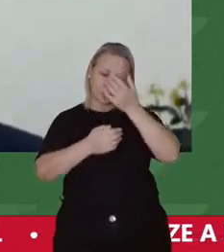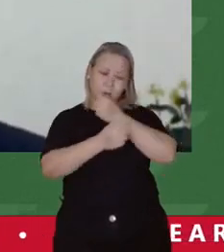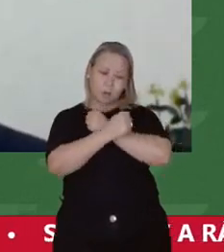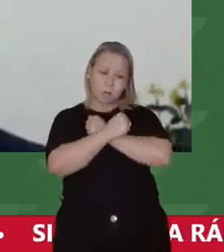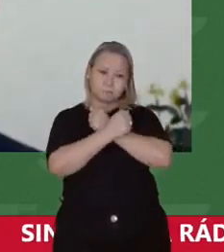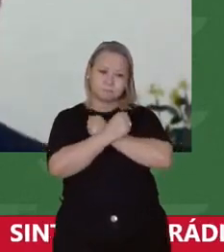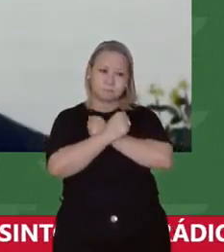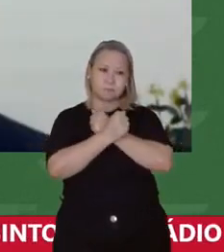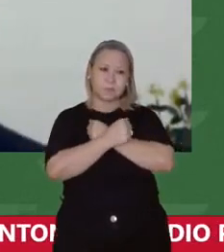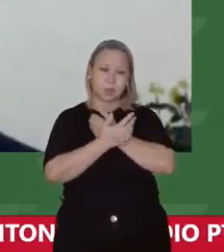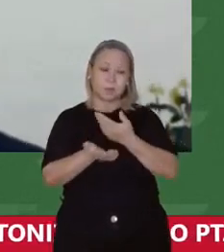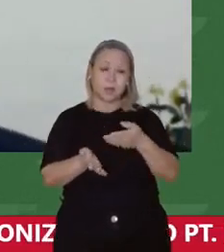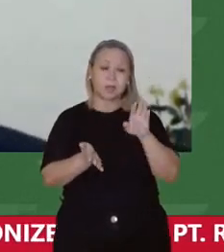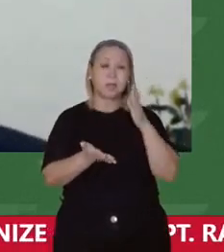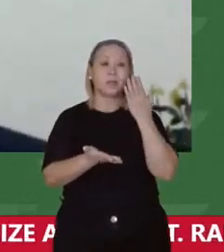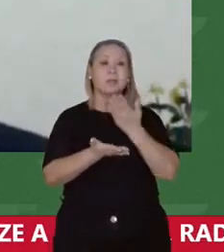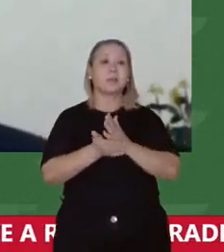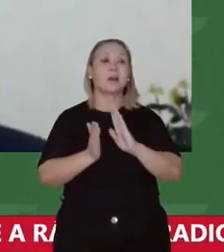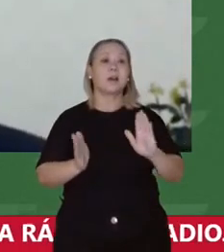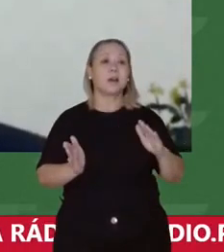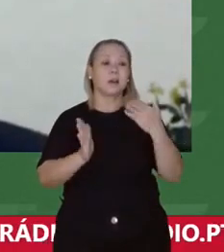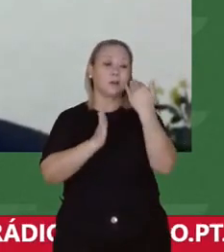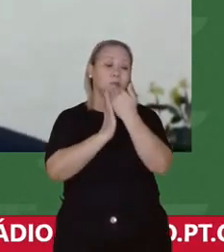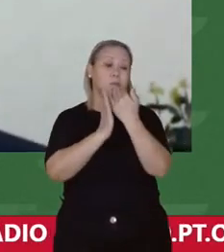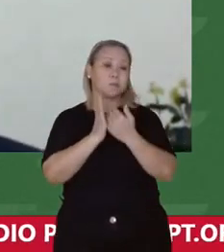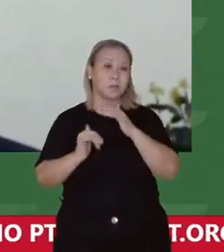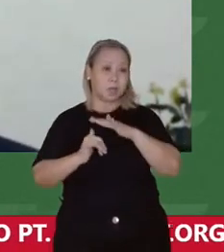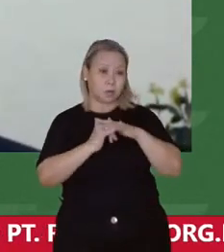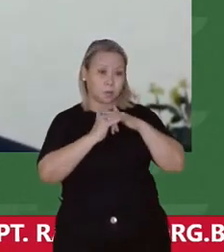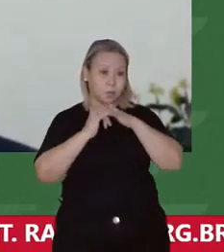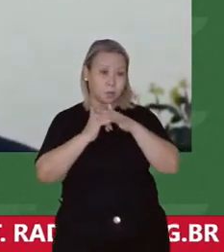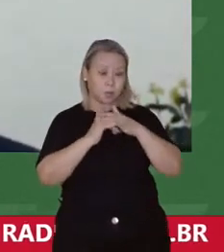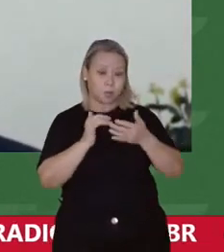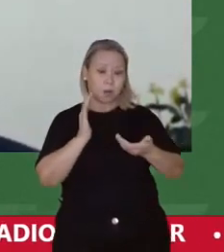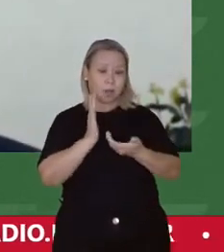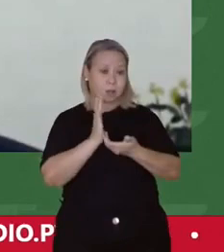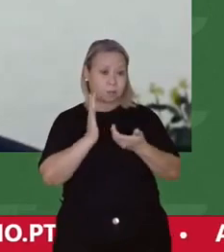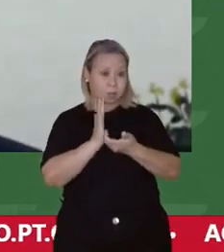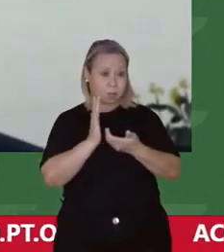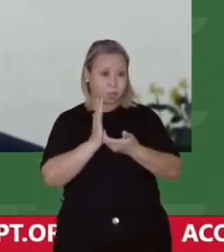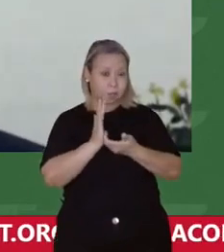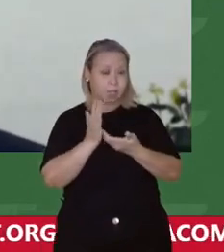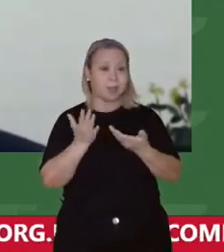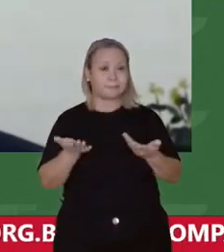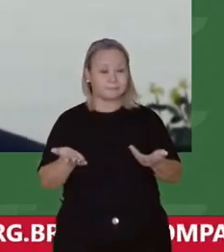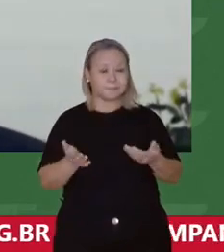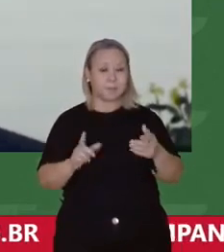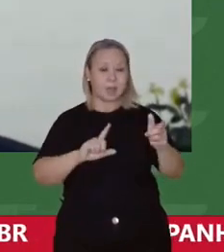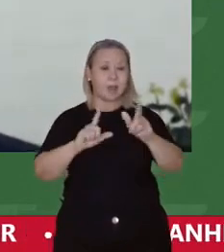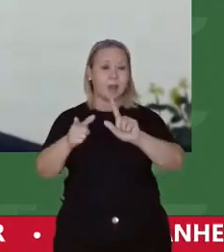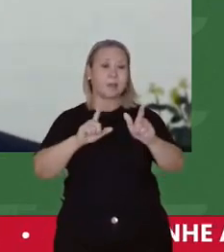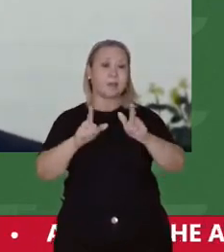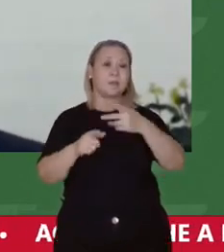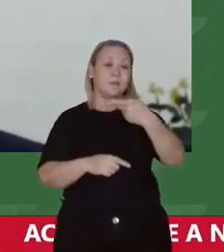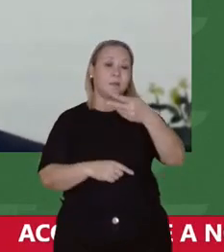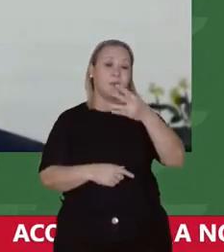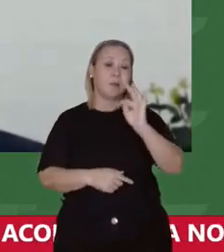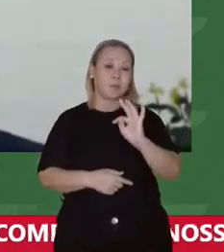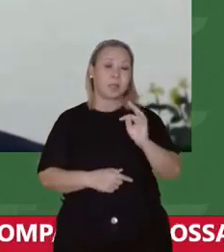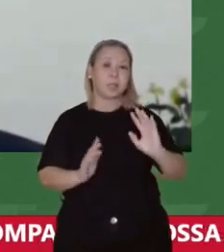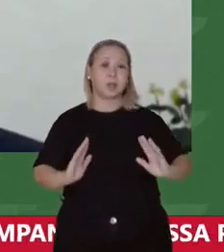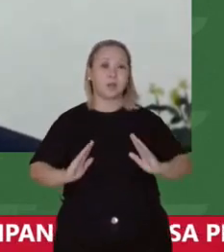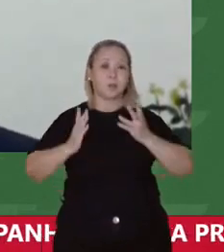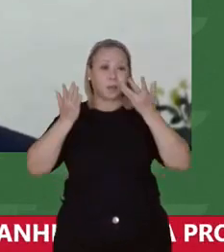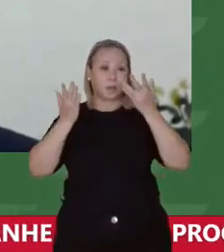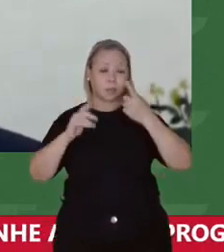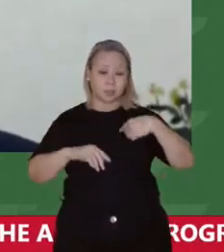aqui, né, ao final do nosso programa na Câmara dos Deputados, na TV PT, em comemoração